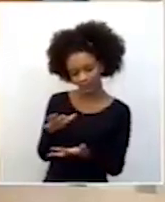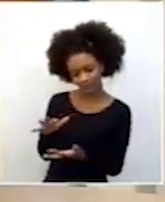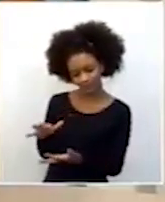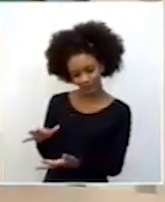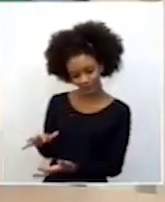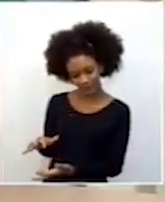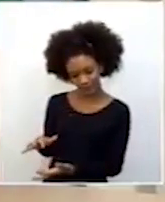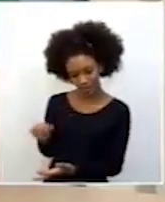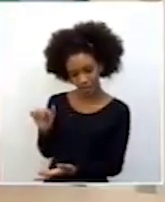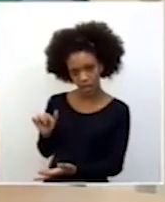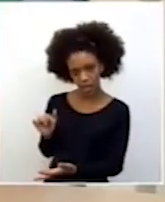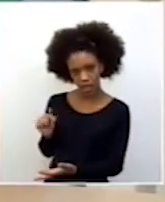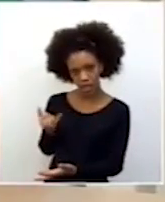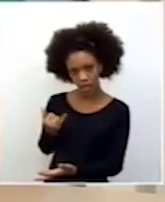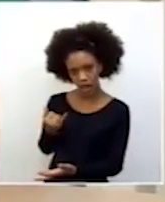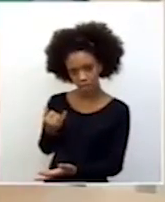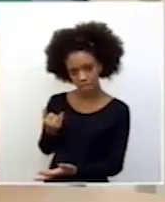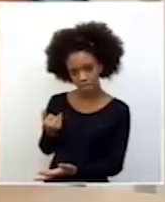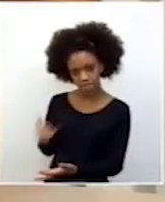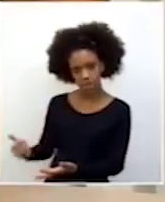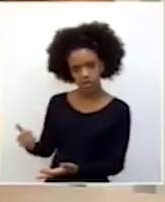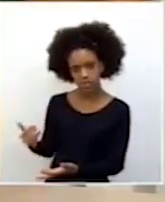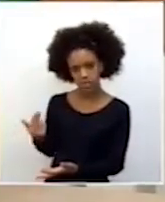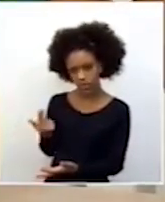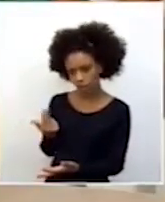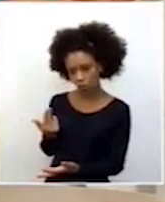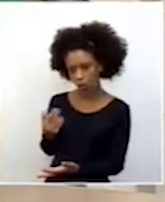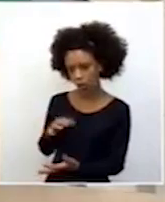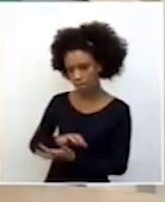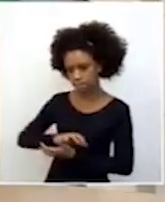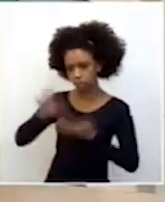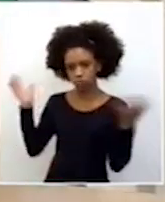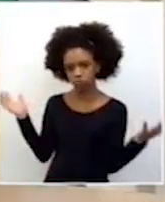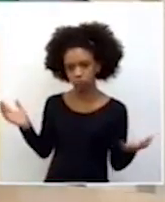sendo comparada a uma bomba. Exatamente. Vai explodir.